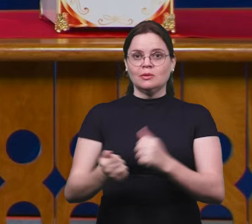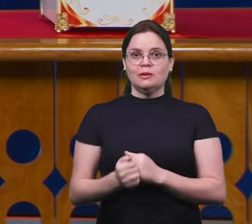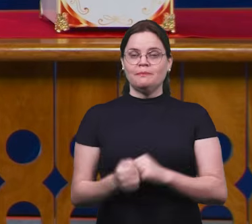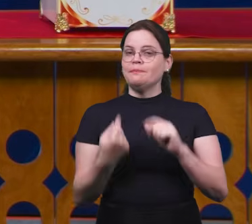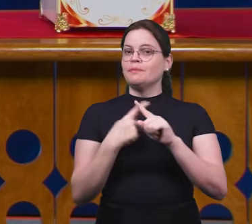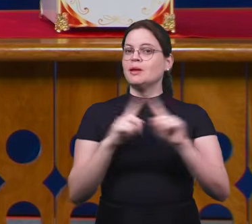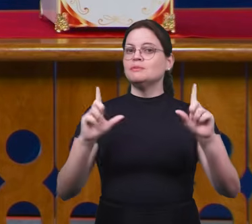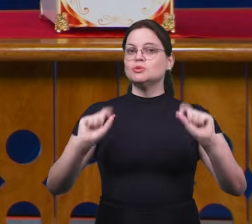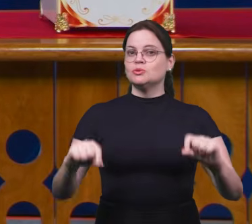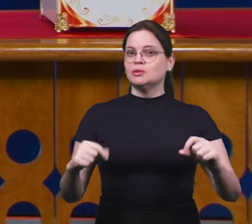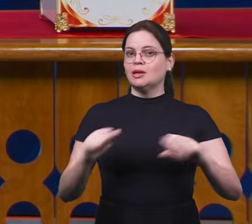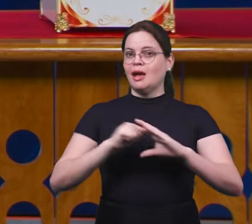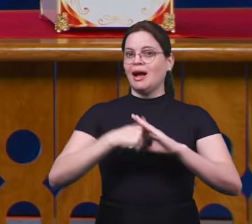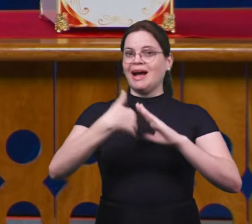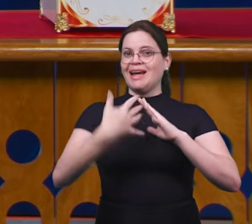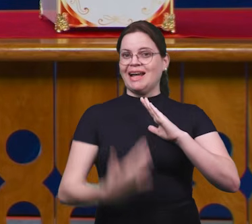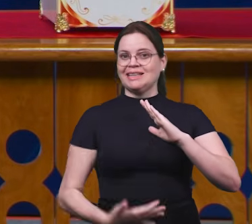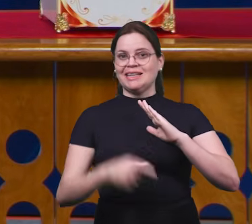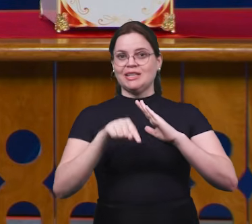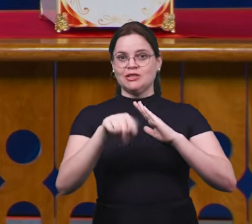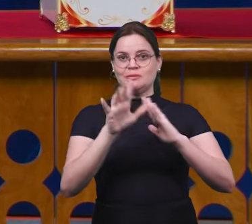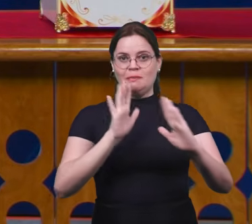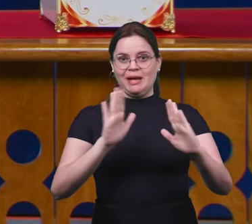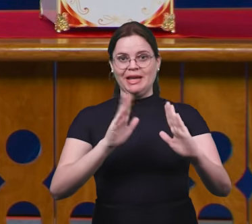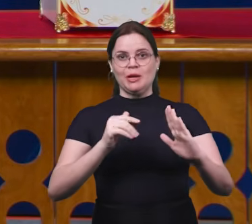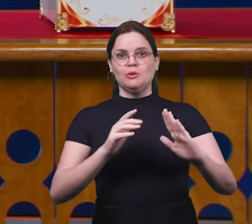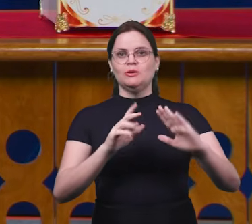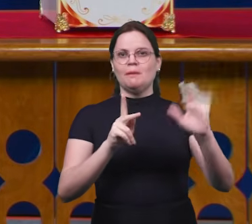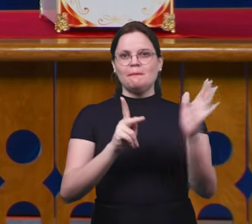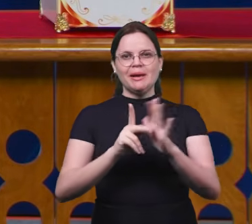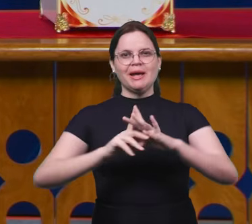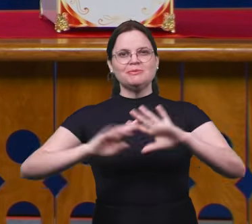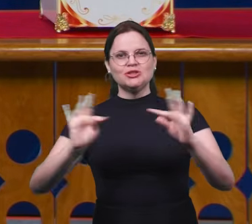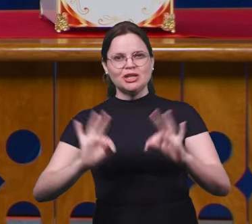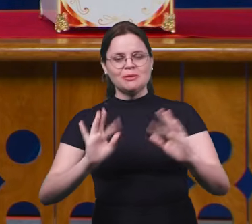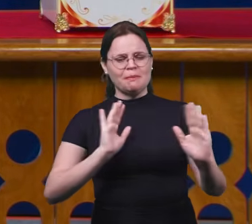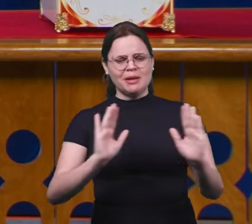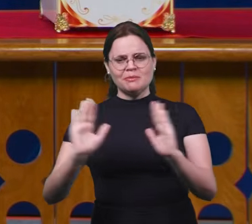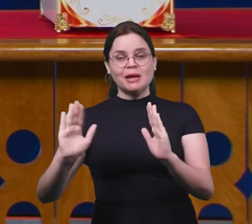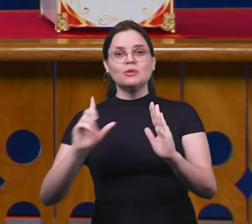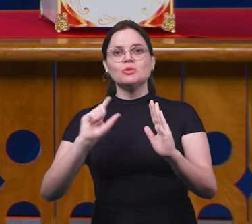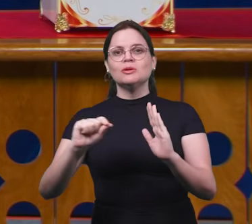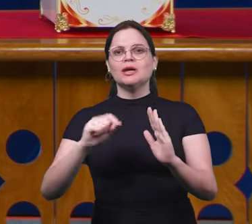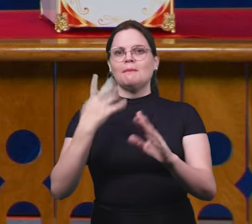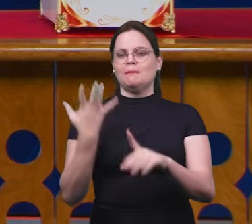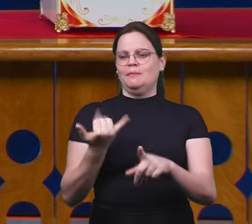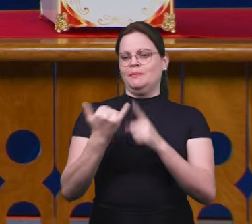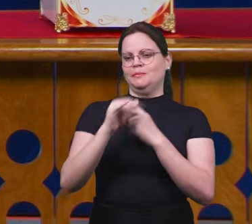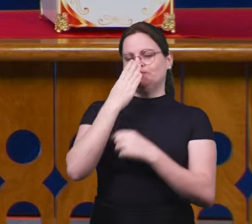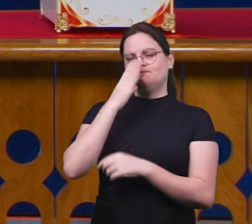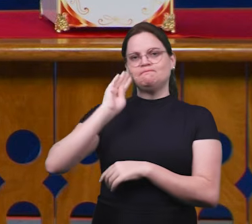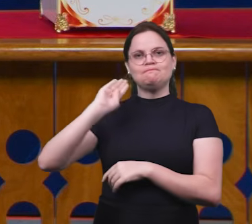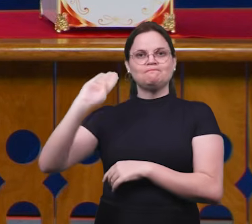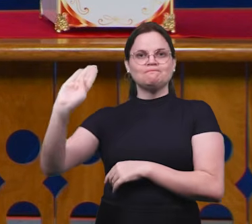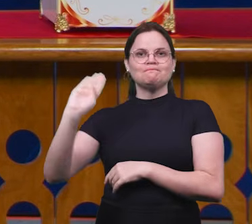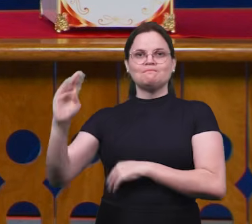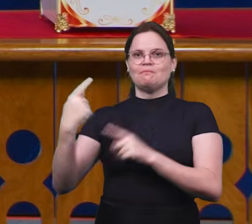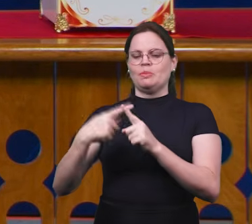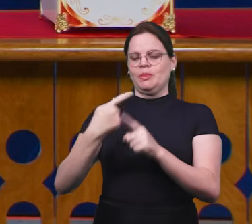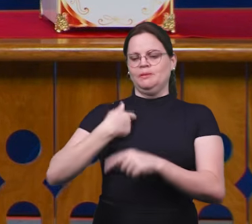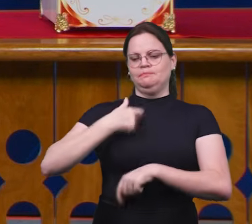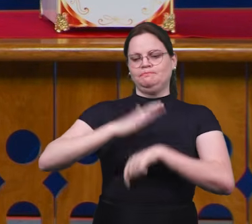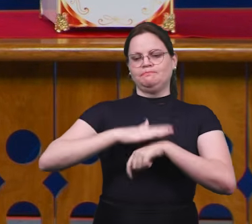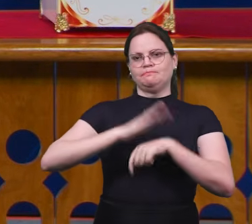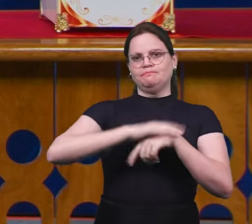tempo foi um abandono do Espírito Santo, um abandono do profético. Era o homem se conduzindo pela